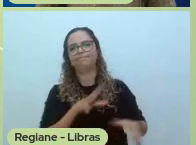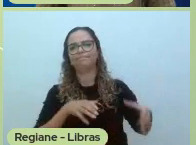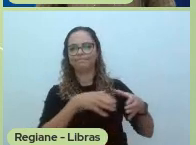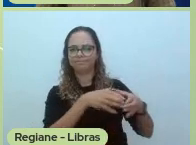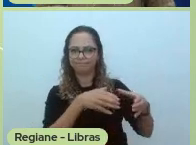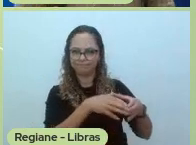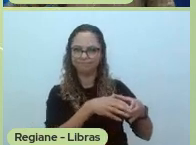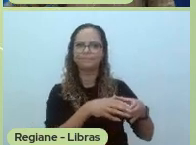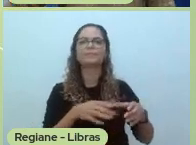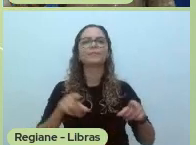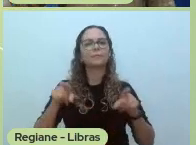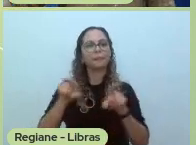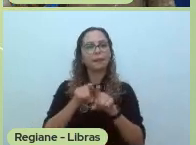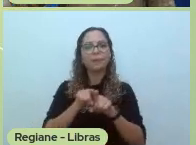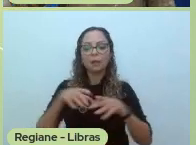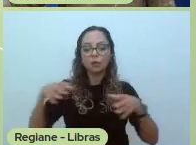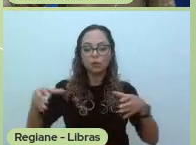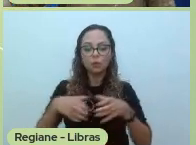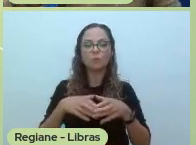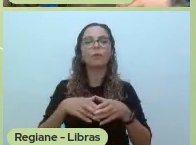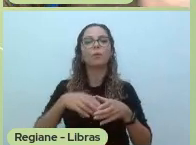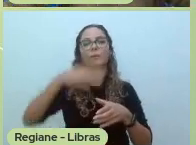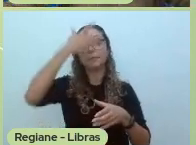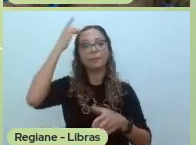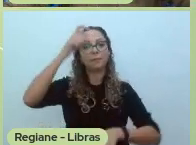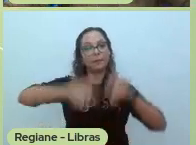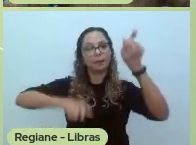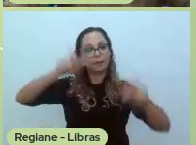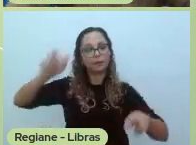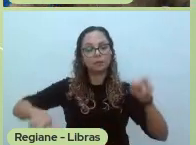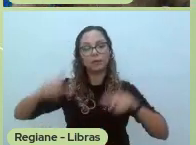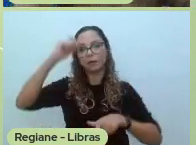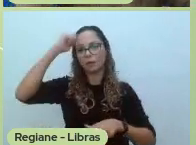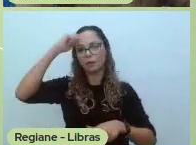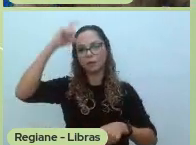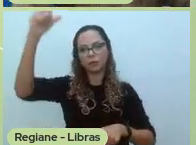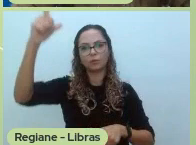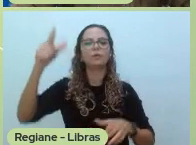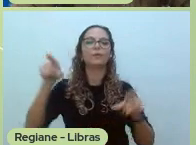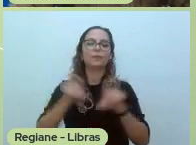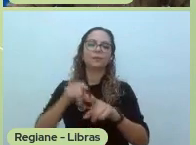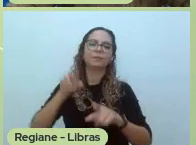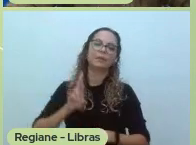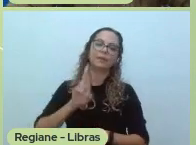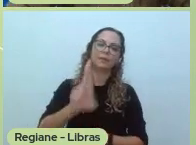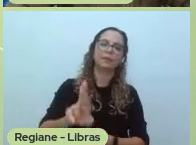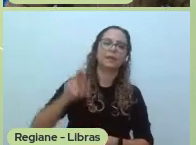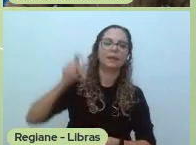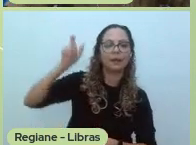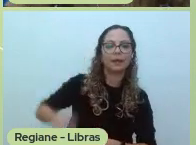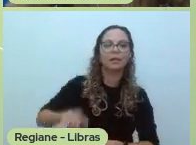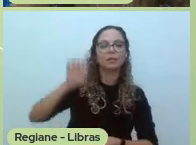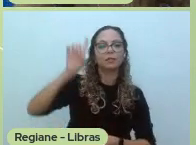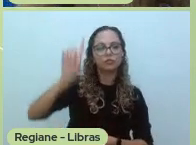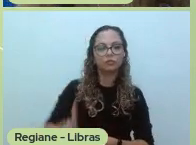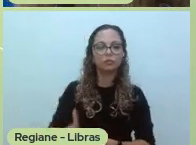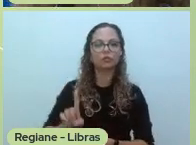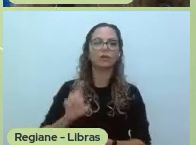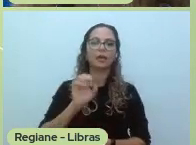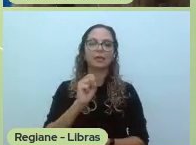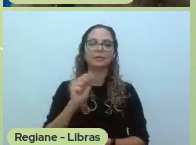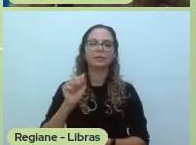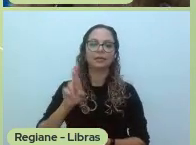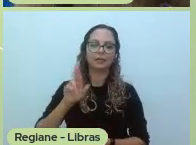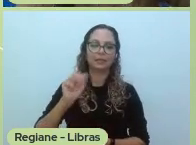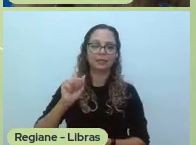pessoas e cultura, da qual a diretoria onde eu faço parte. Eu estou falando em nome da Sara Crossman, que é a nossa diretora do futuro, que há 20 anos